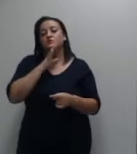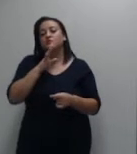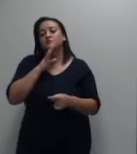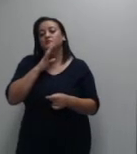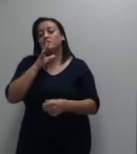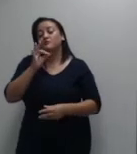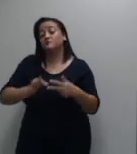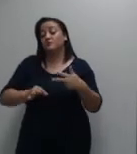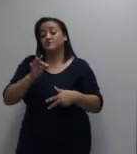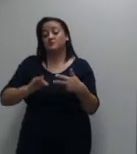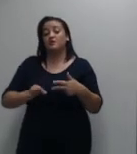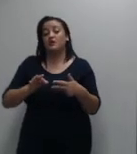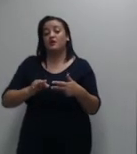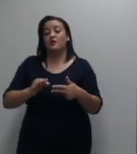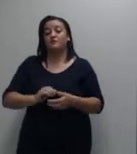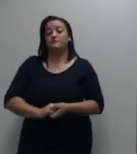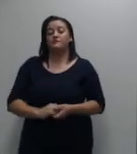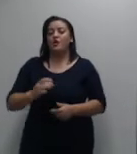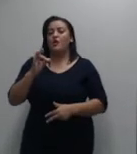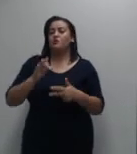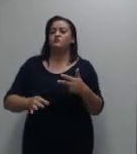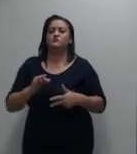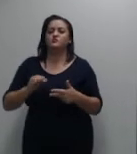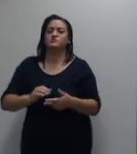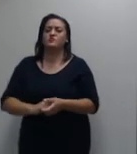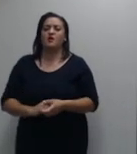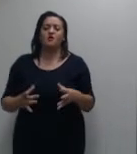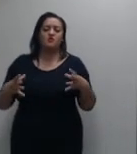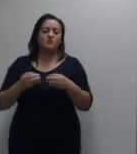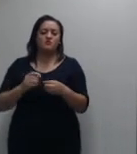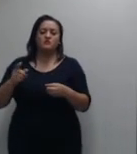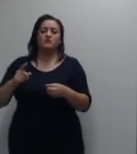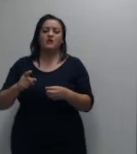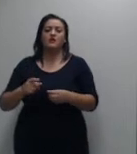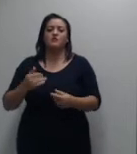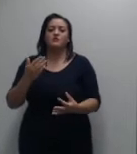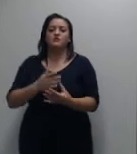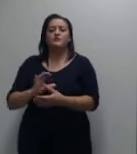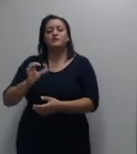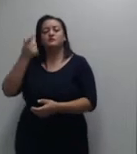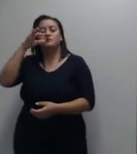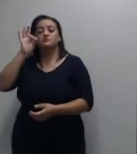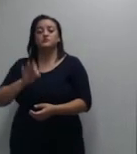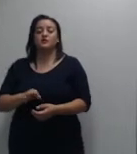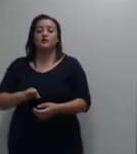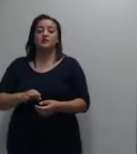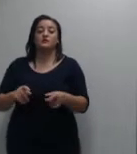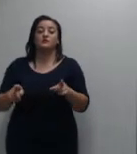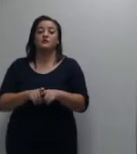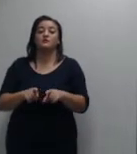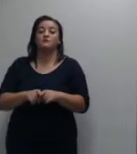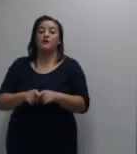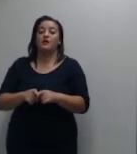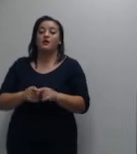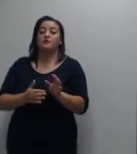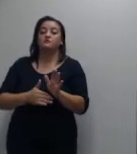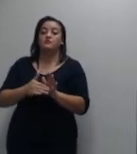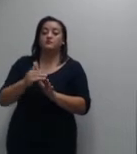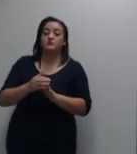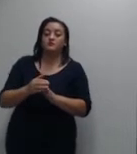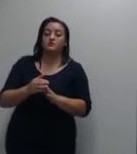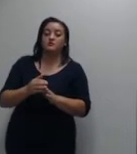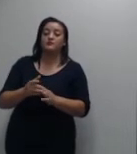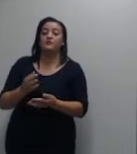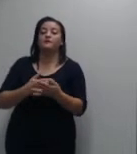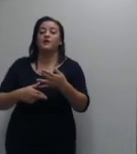Judiciário o judiciário não concluiu a sua decisão definitiva a nível de recurso